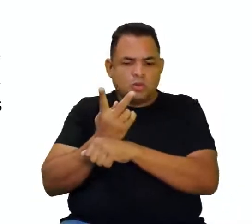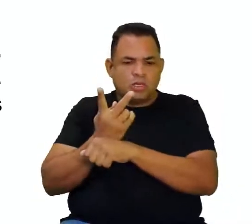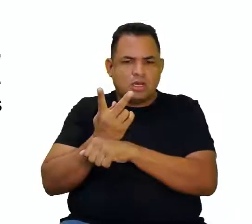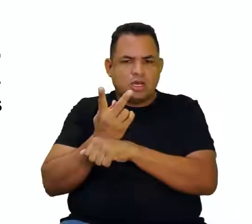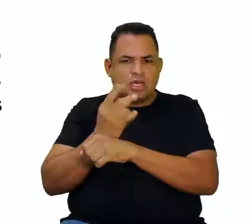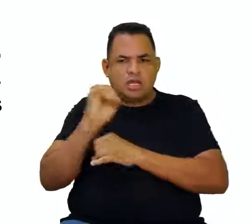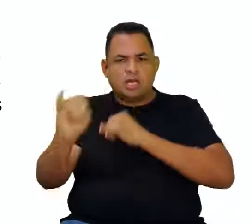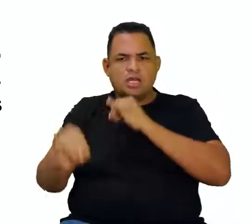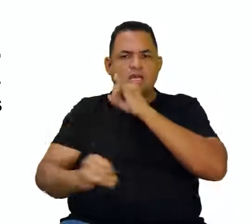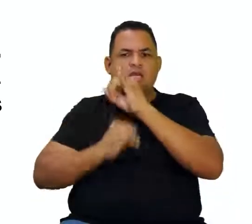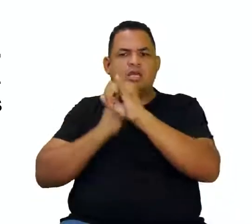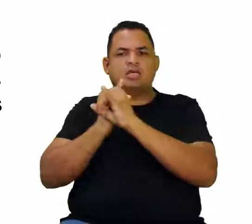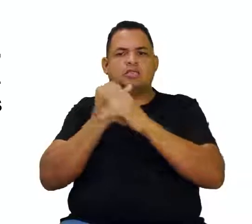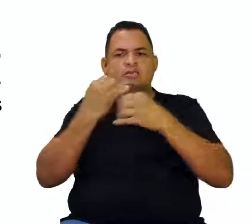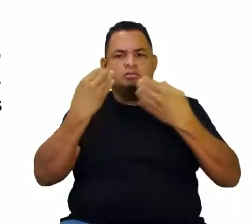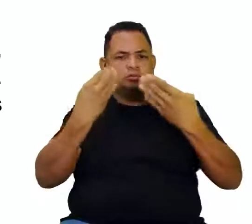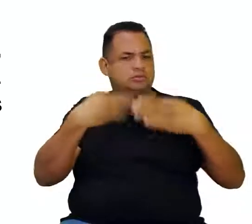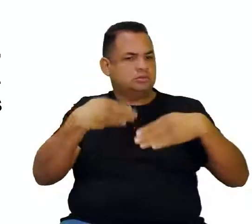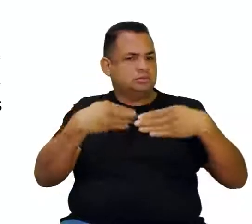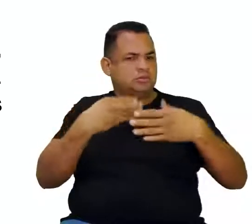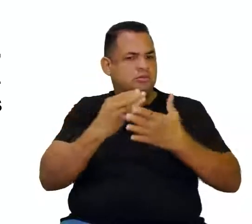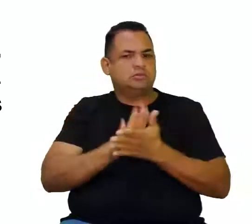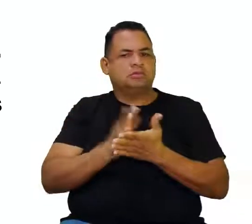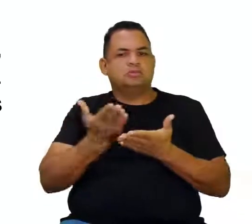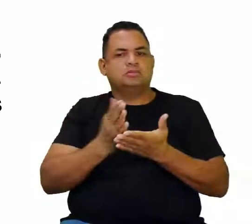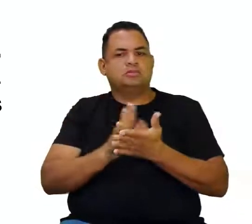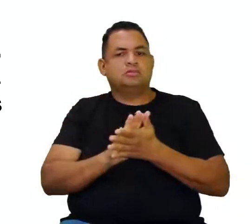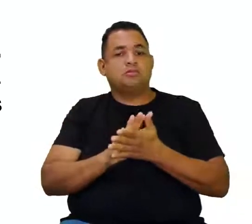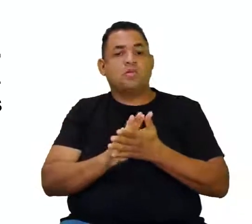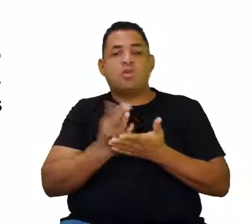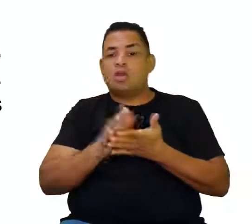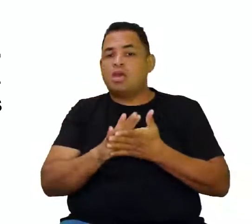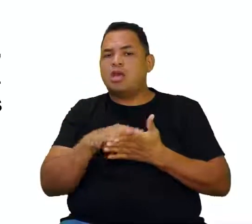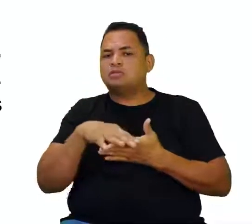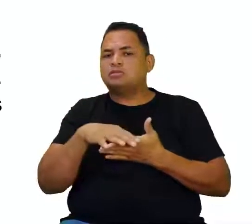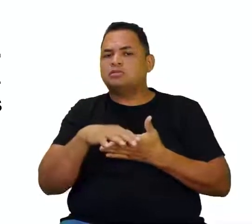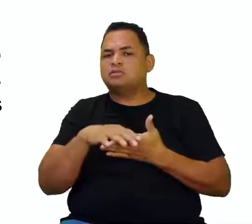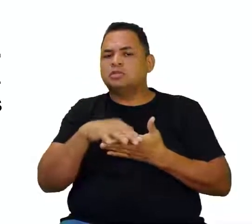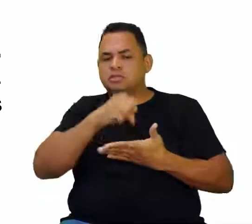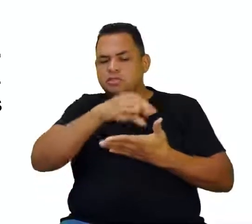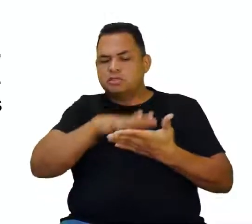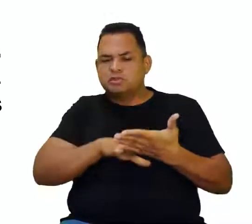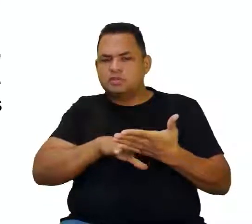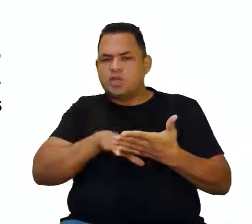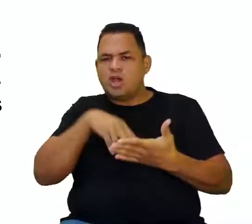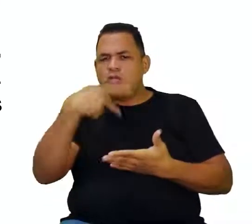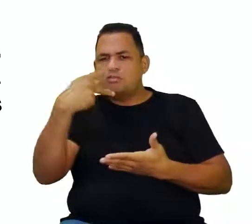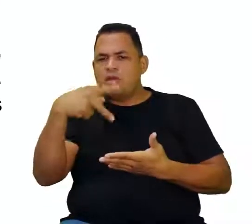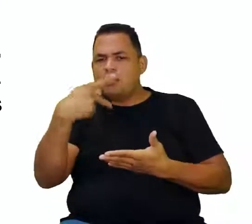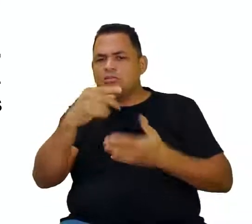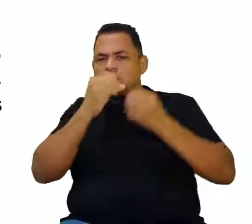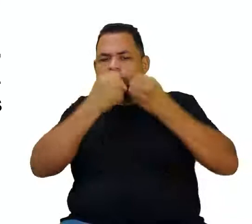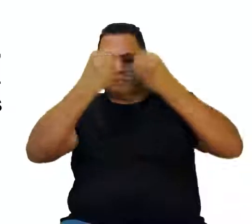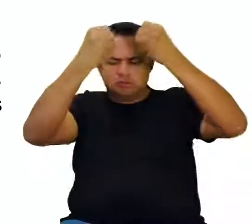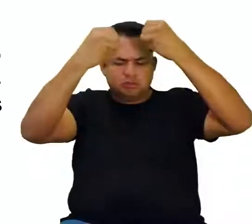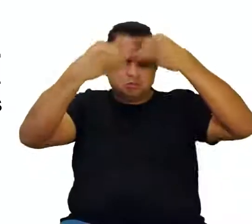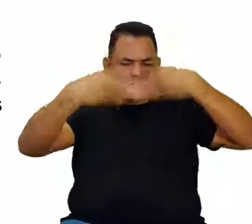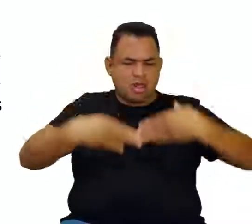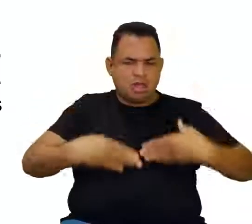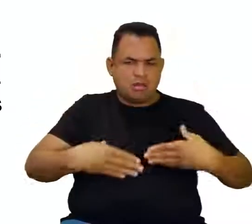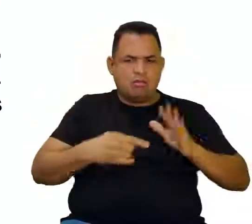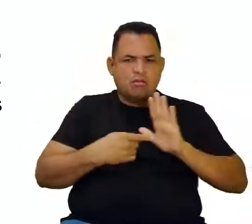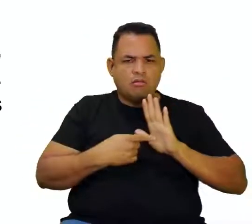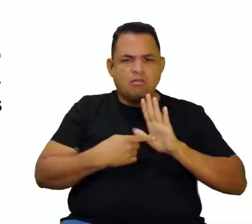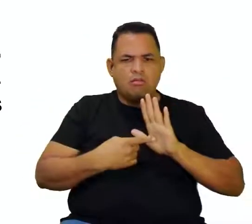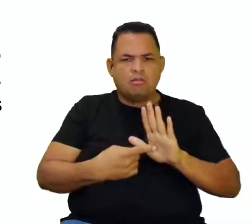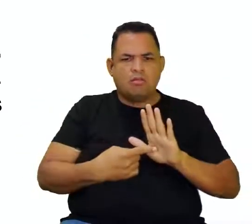internet, procure resoluções comentadas das provas. Resoluções que simplesmente